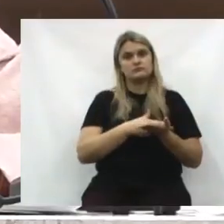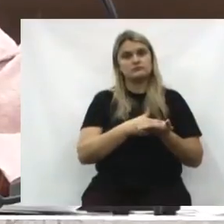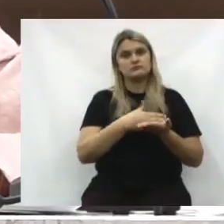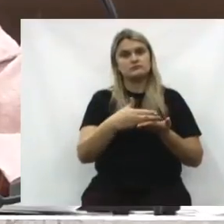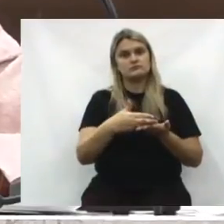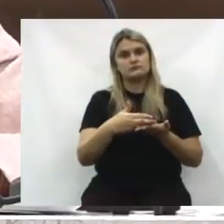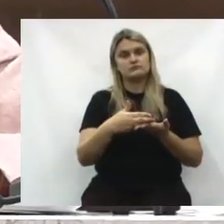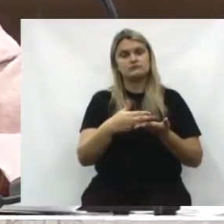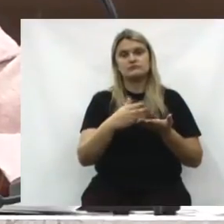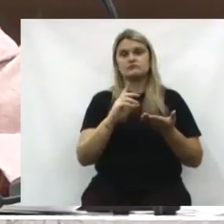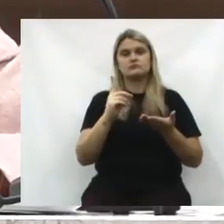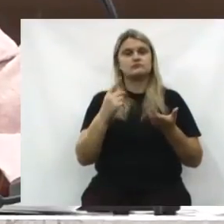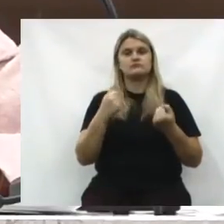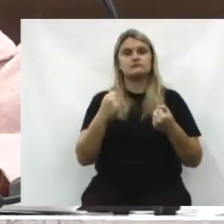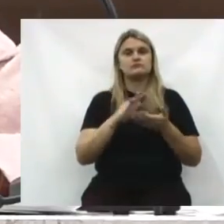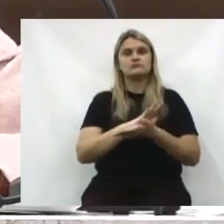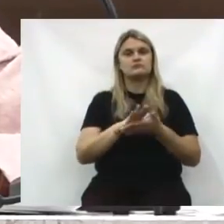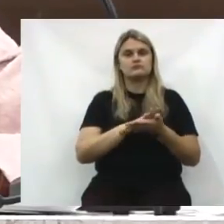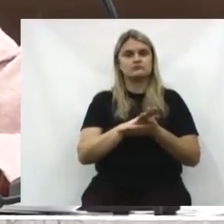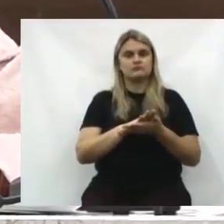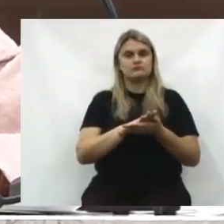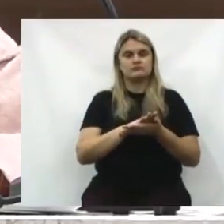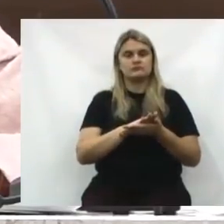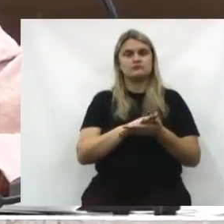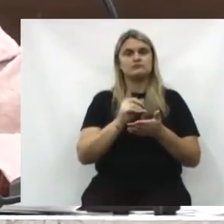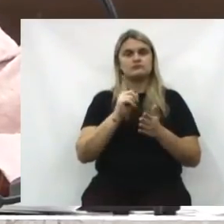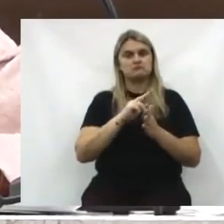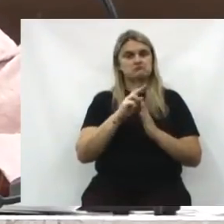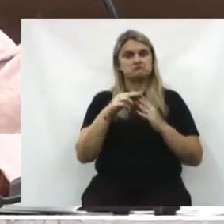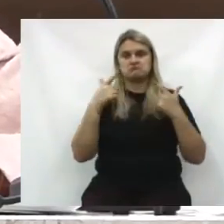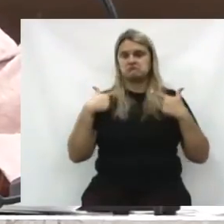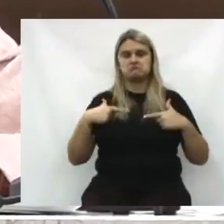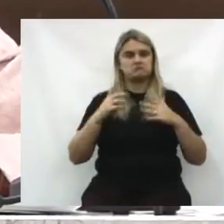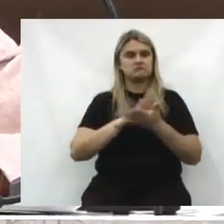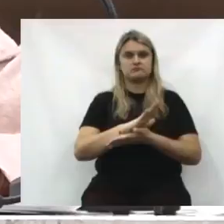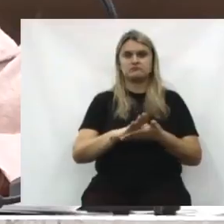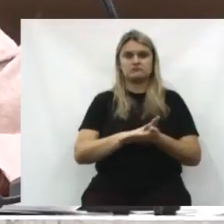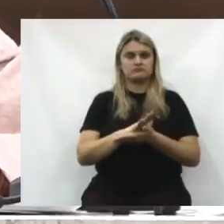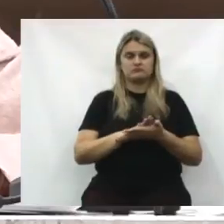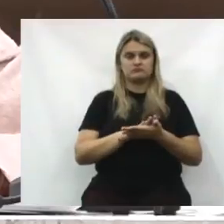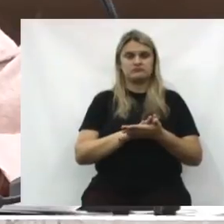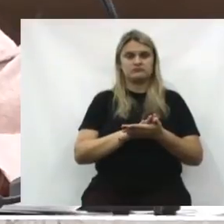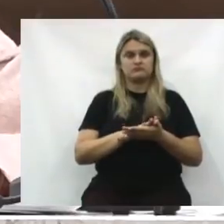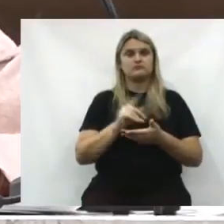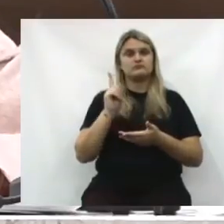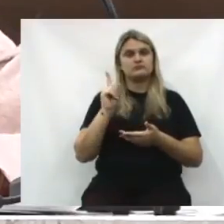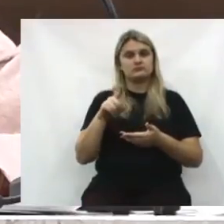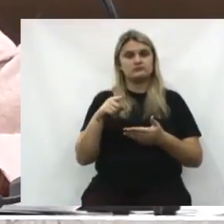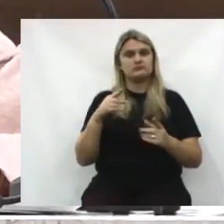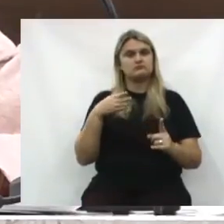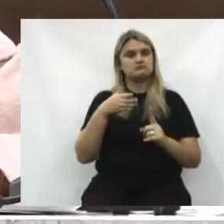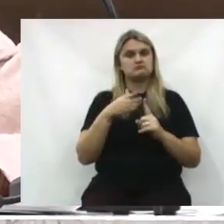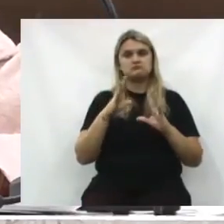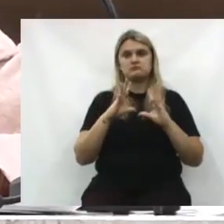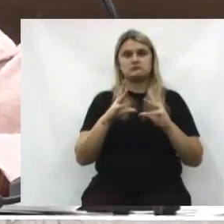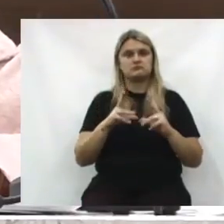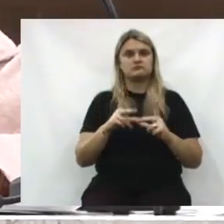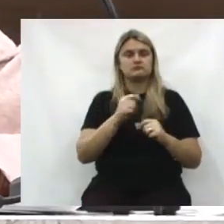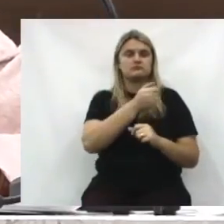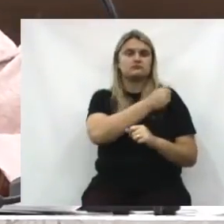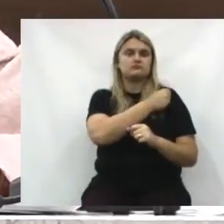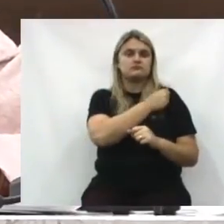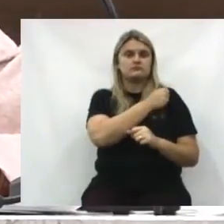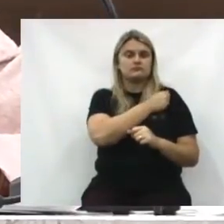que a sua iniciação não requer pré-requisitos, características físicas, sociais, etc., e